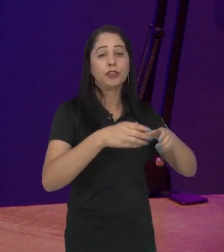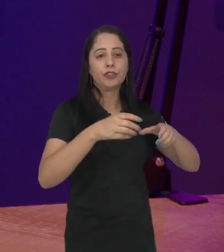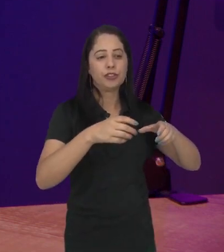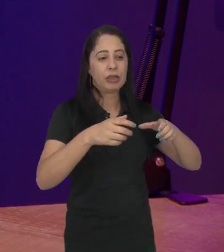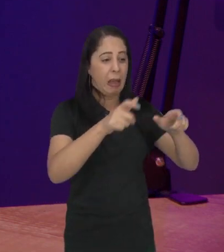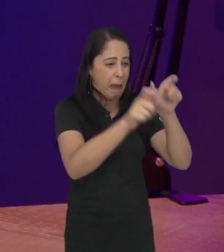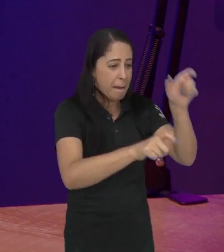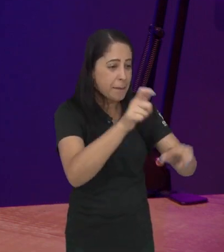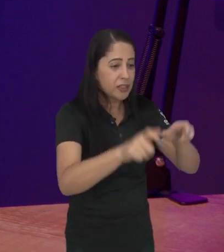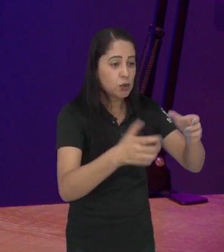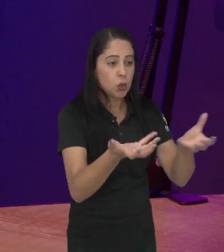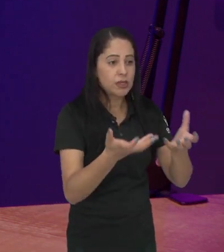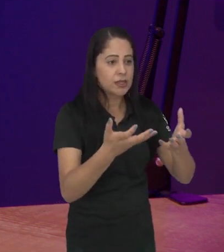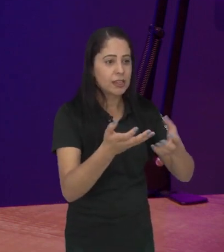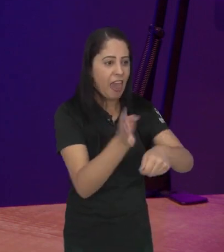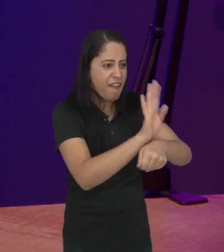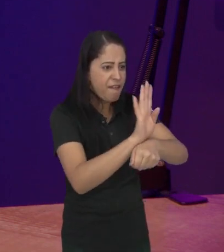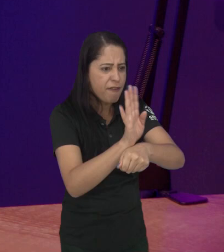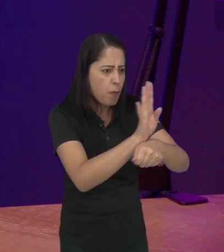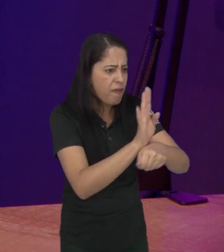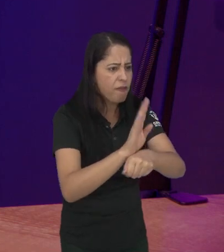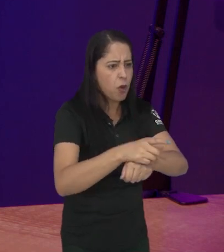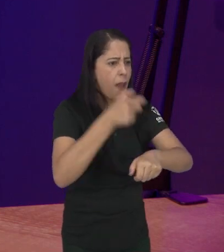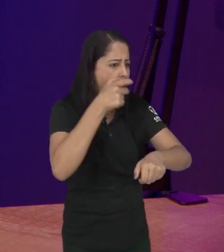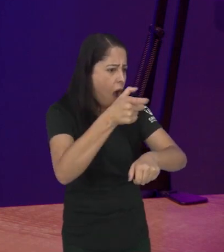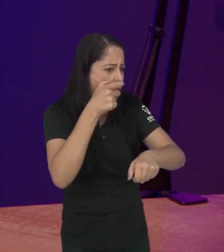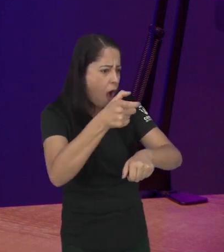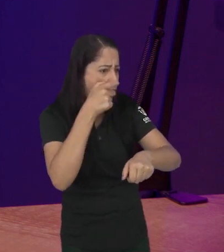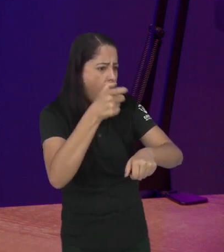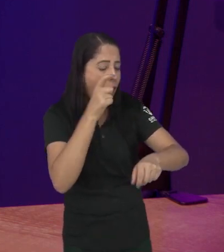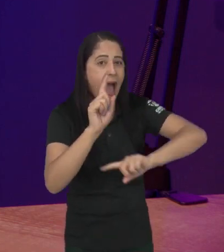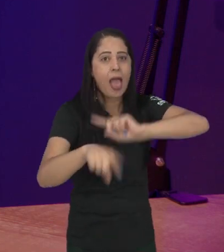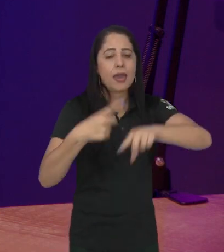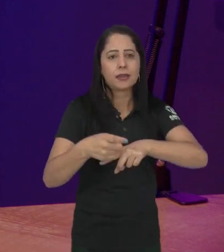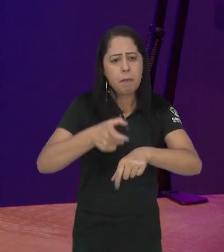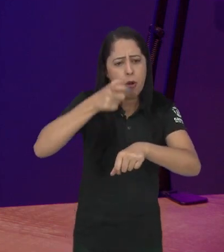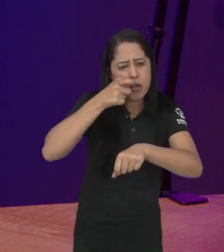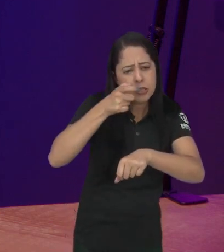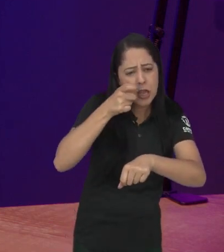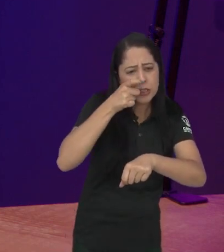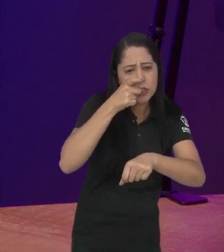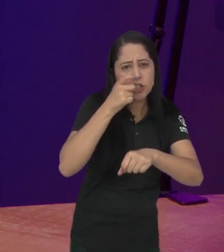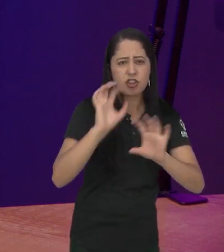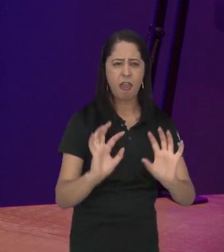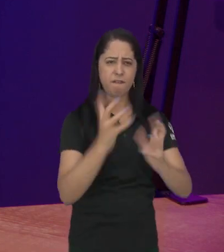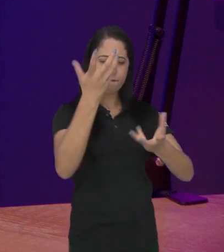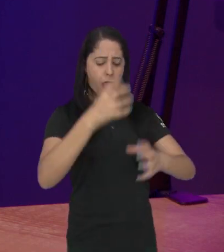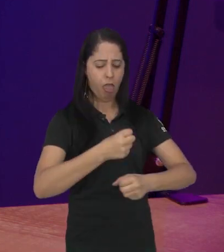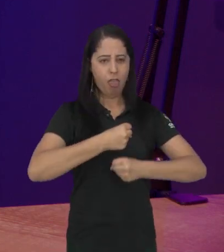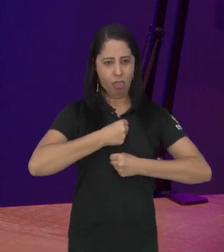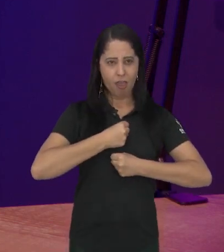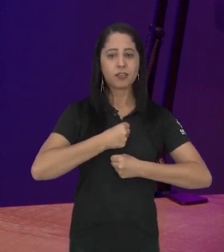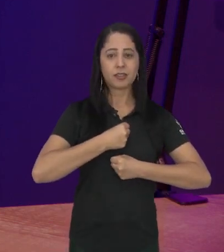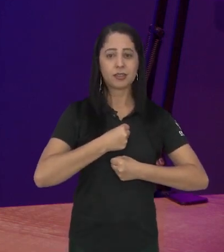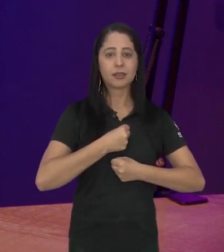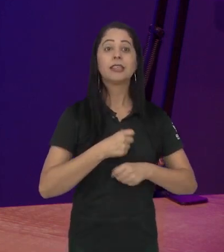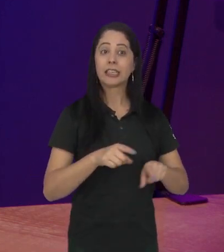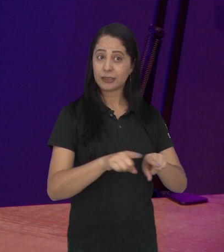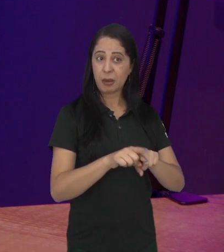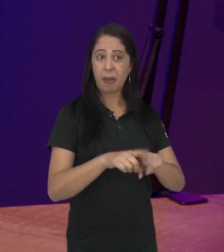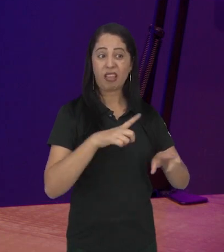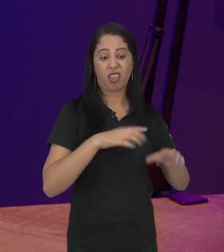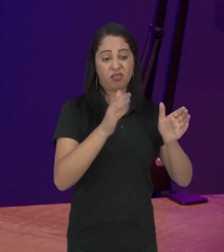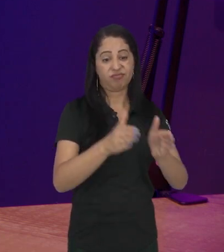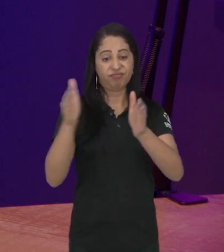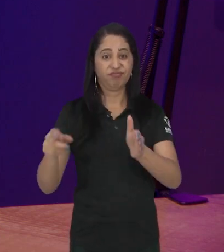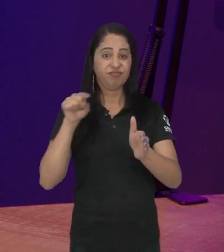quer maratonar, quer assistir todos os filmes para poder acompanhar a premiação e apostam, e tem toda essa brincadeira em torno